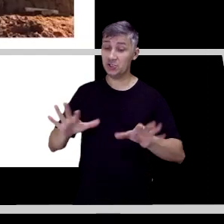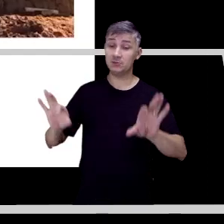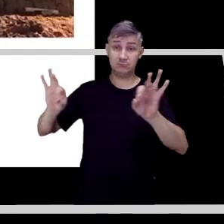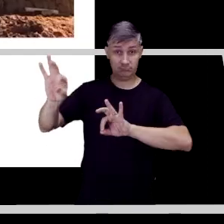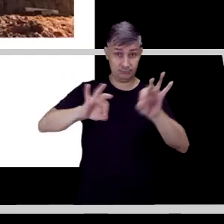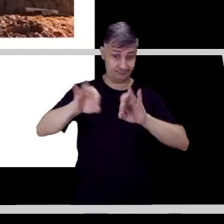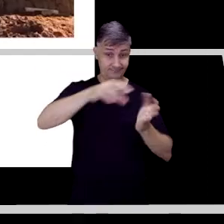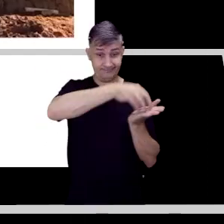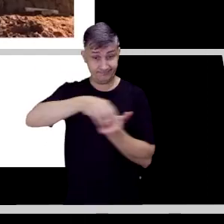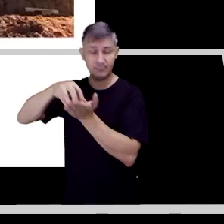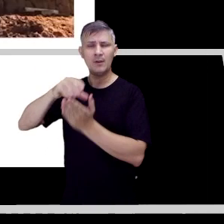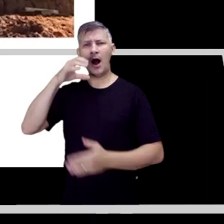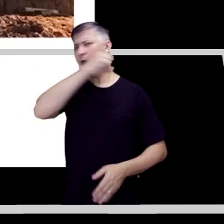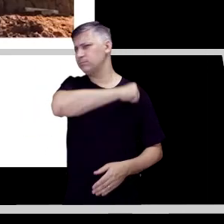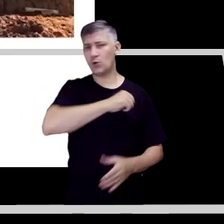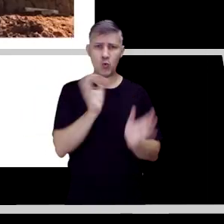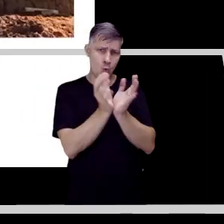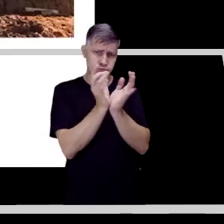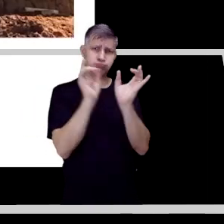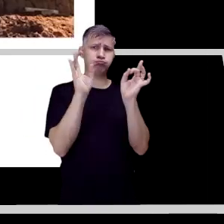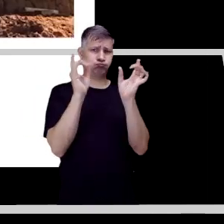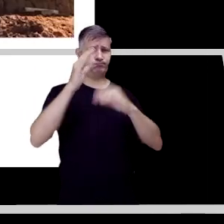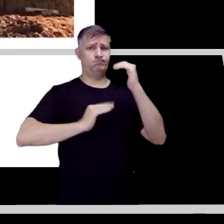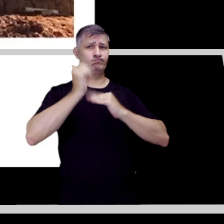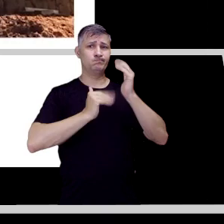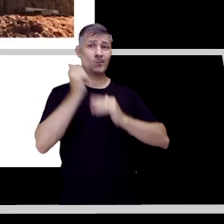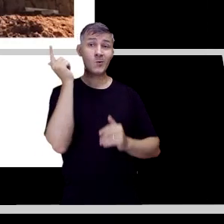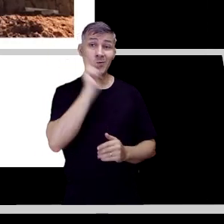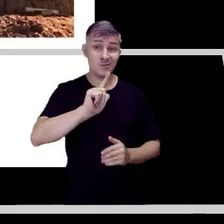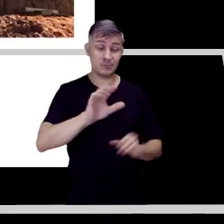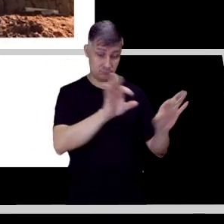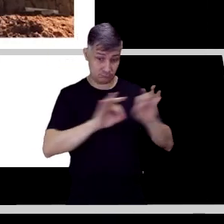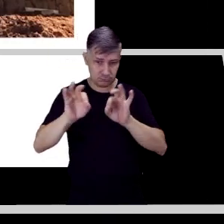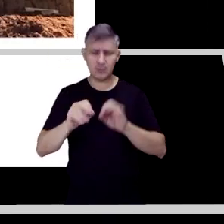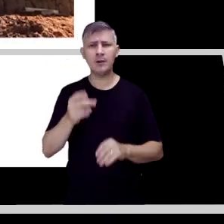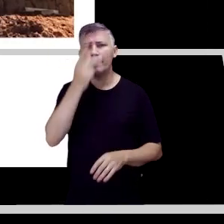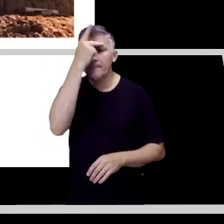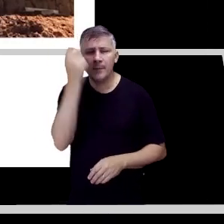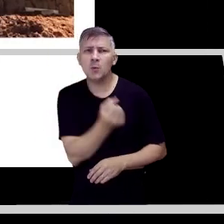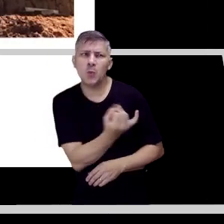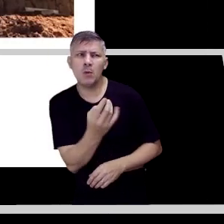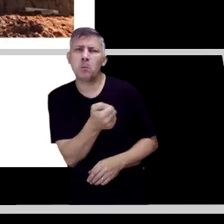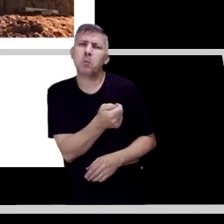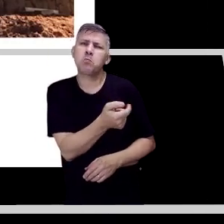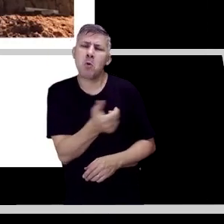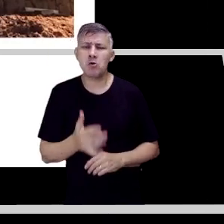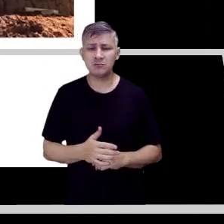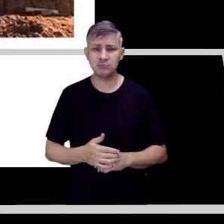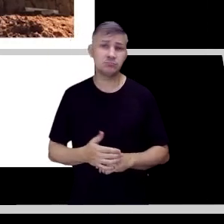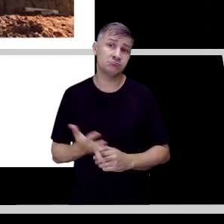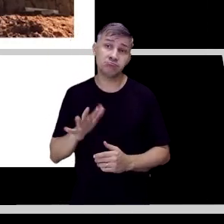Que a montagem também muito rápida, feita por uma equipe especializada, com poucas